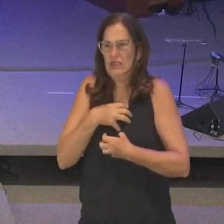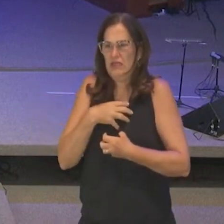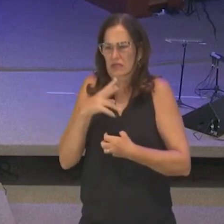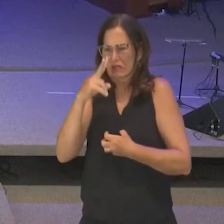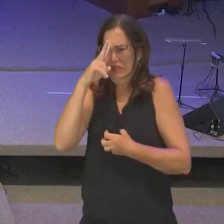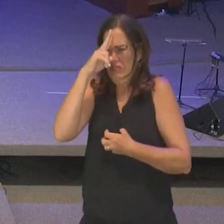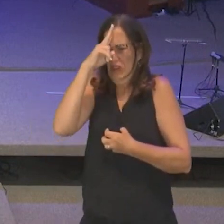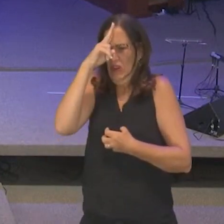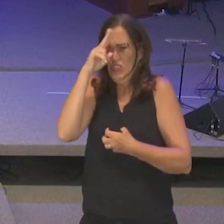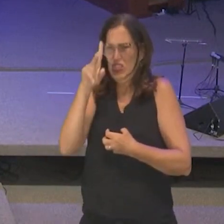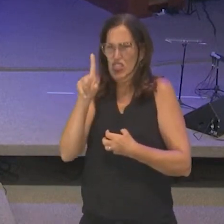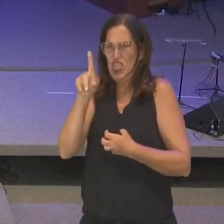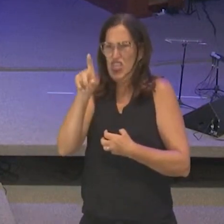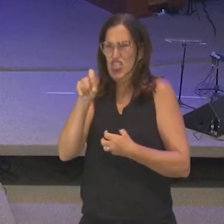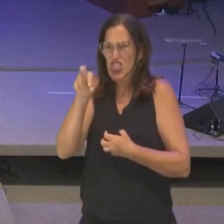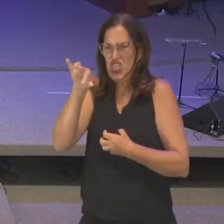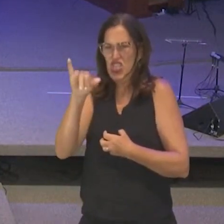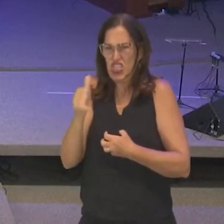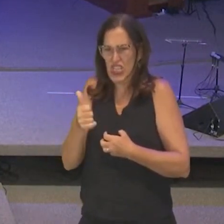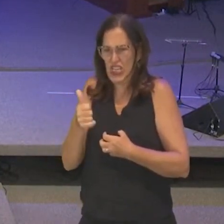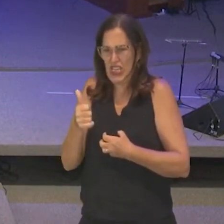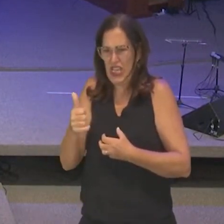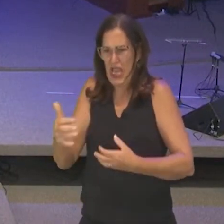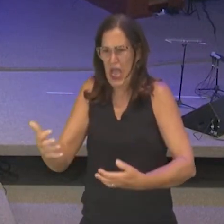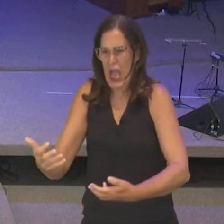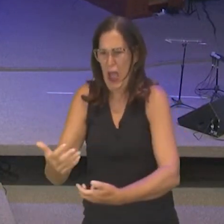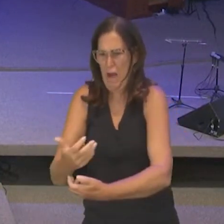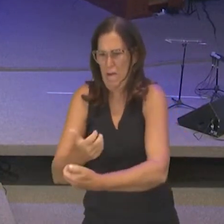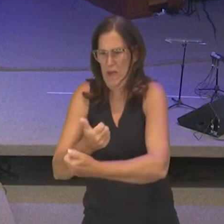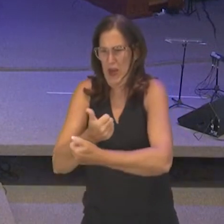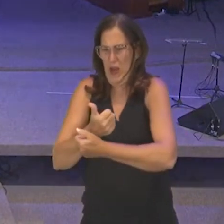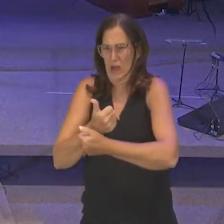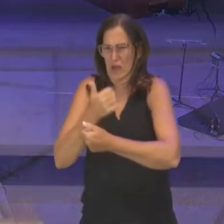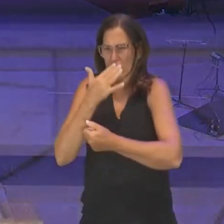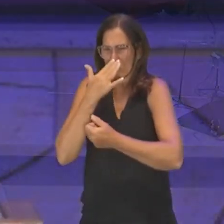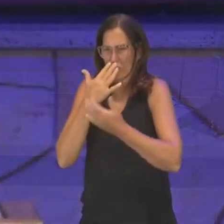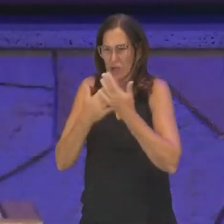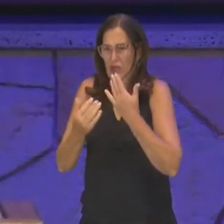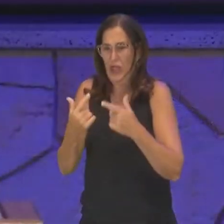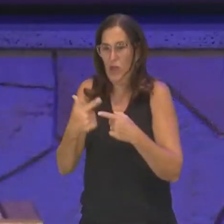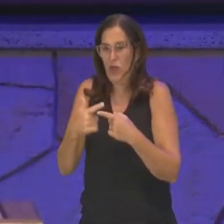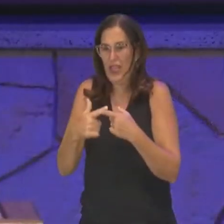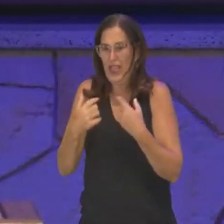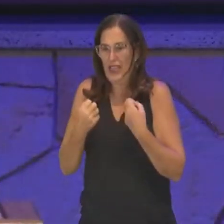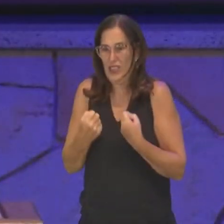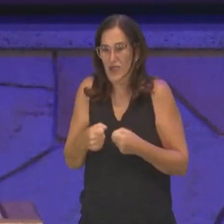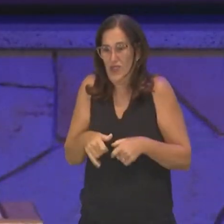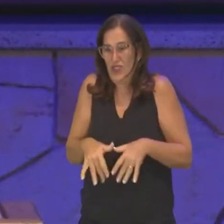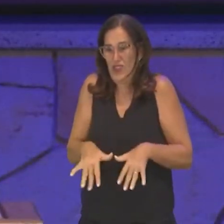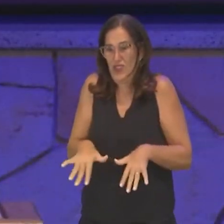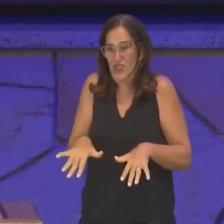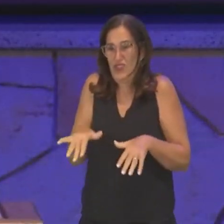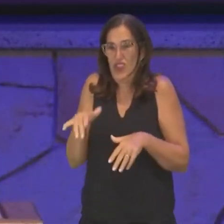de urina. As minhas mãos ficaram encharcadas de urina porque ela tinha urinado.